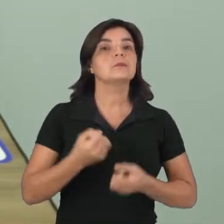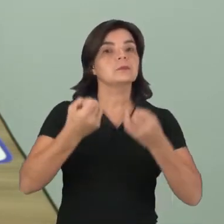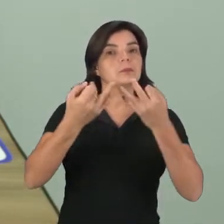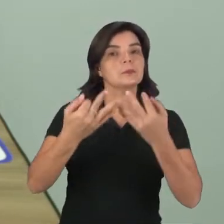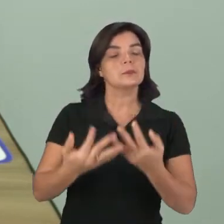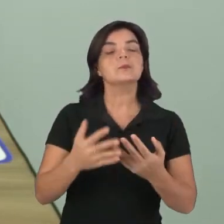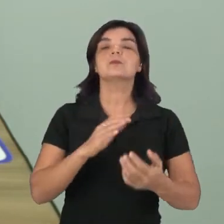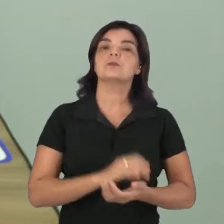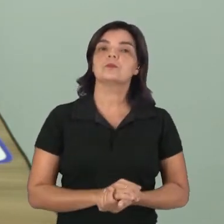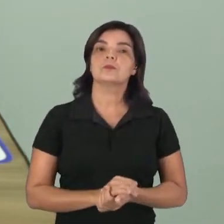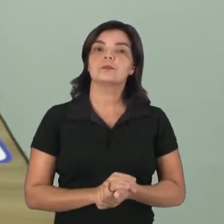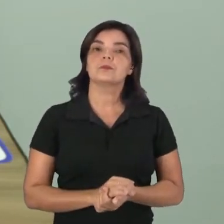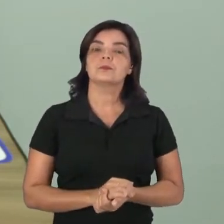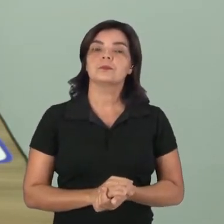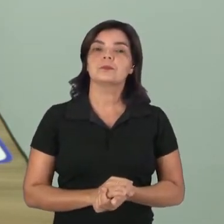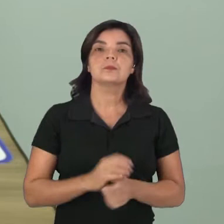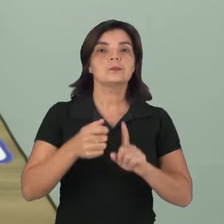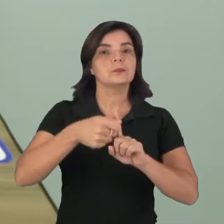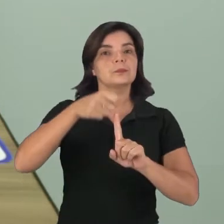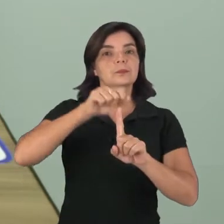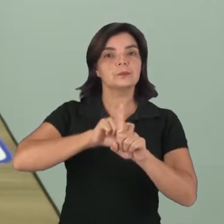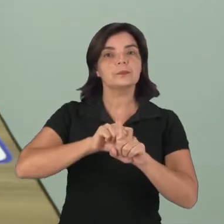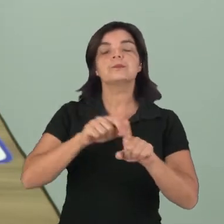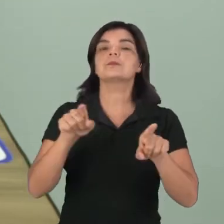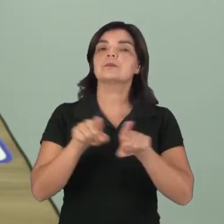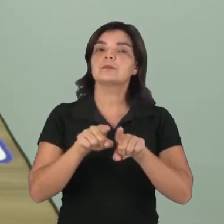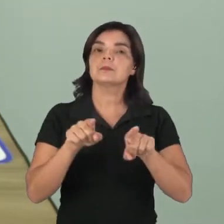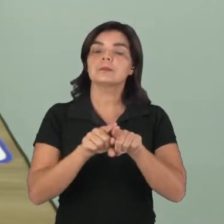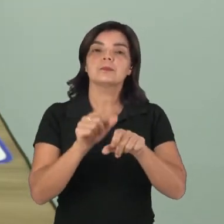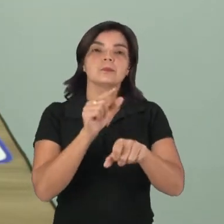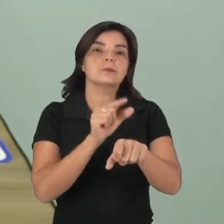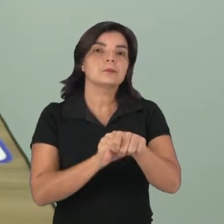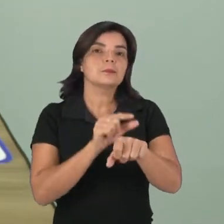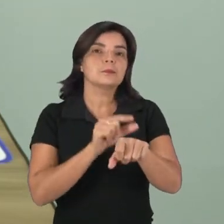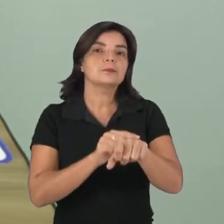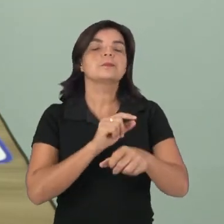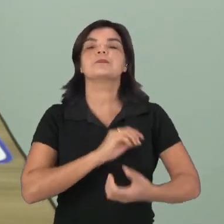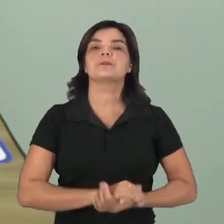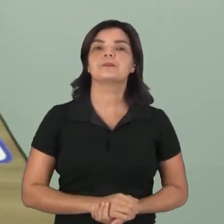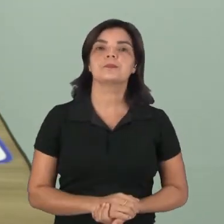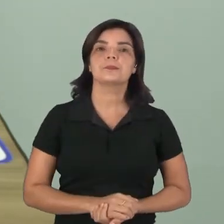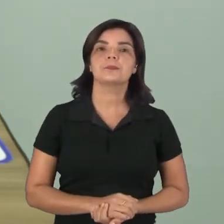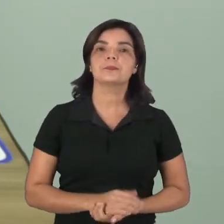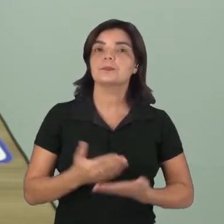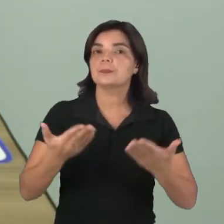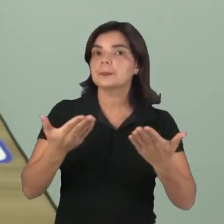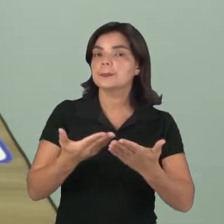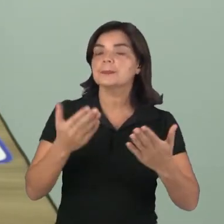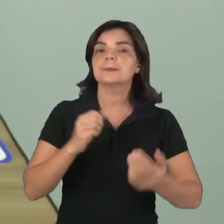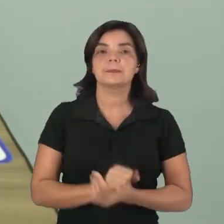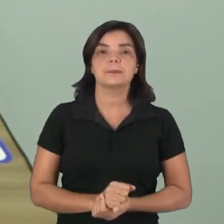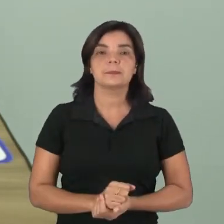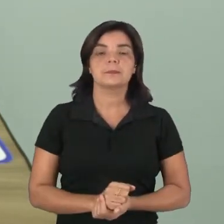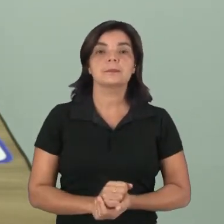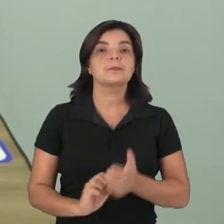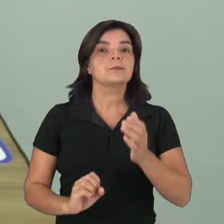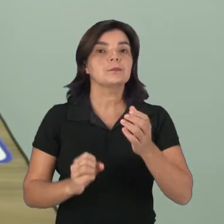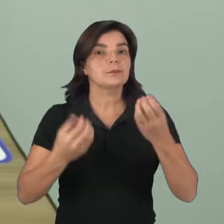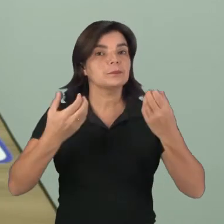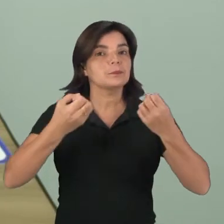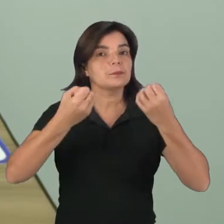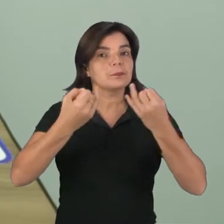falamos sobre o calendário e também sobre o relógio agora nós vamos